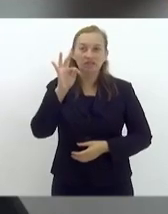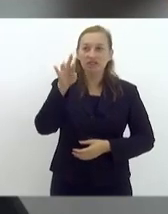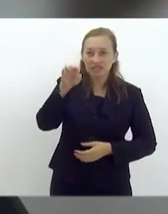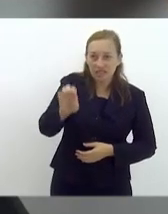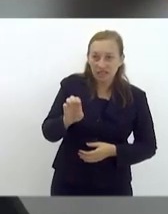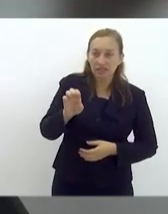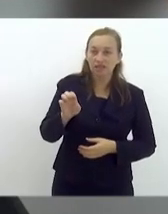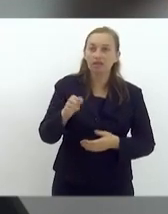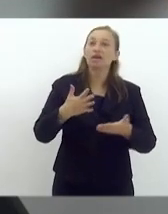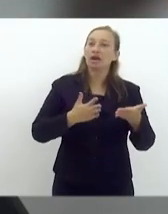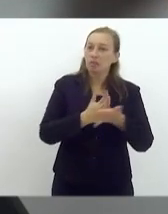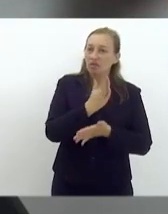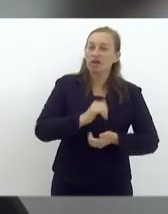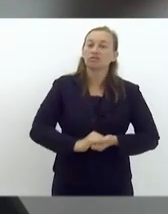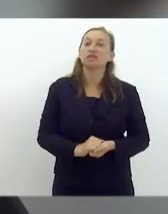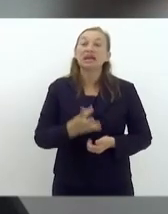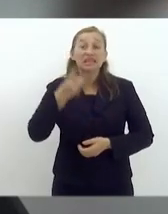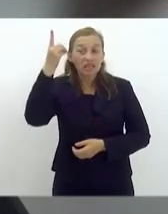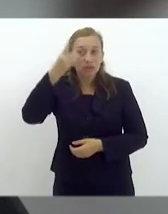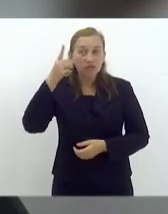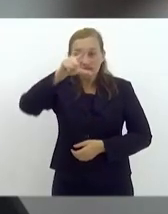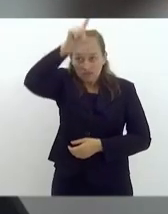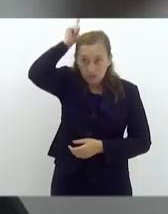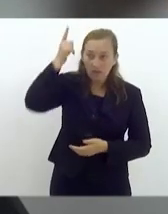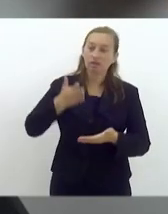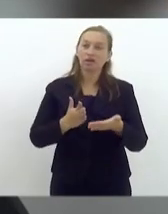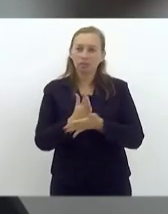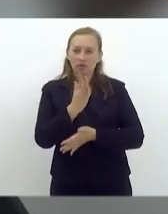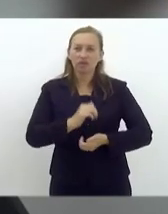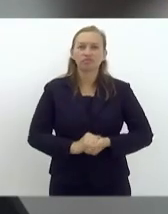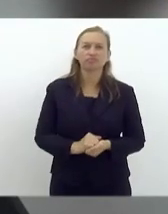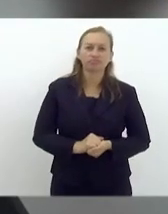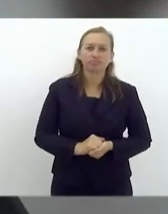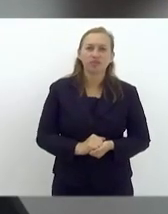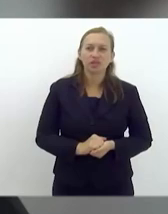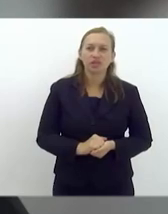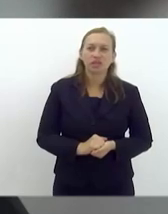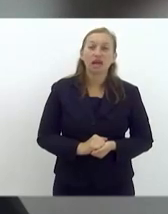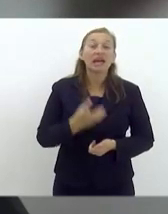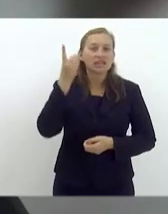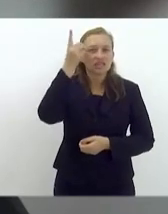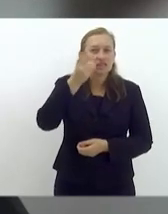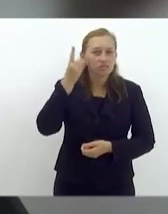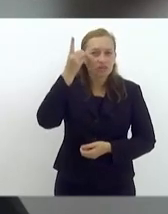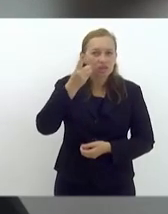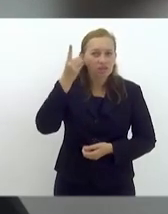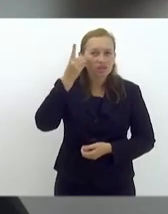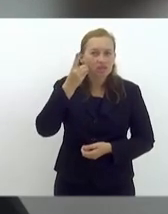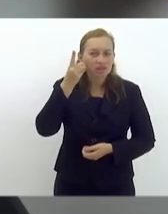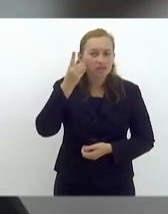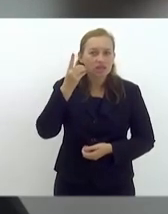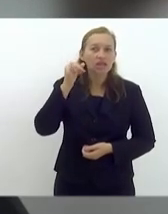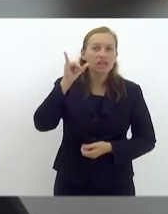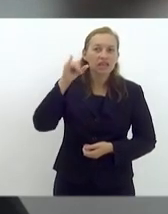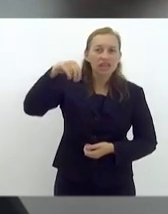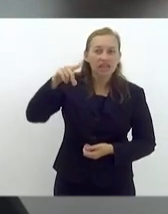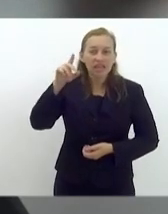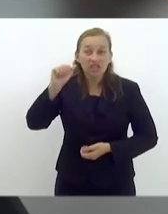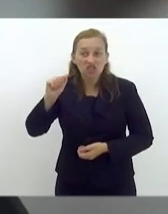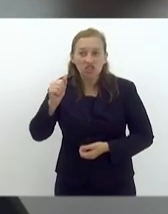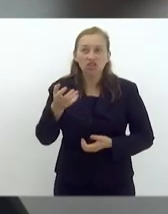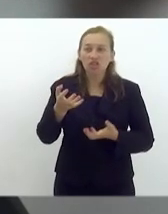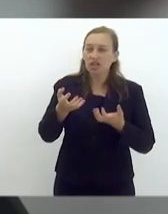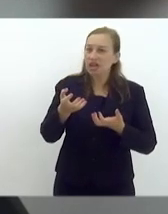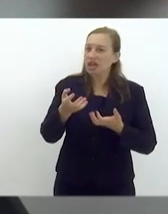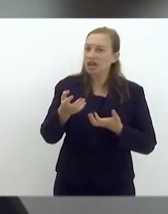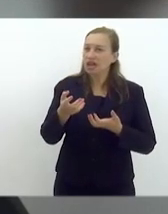Mota favorável e o Deputado Luiz Paulo favorás e a deputada índia quer fazer também